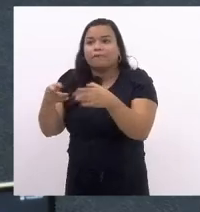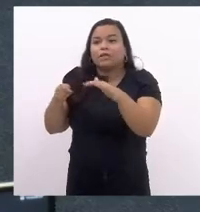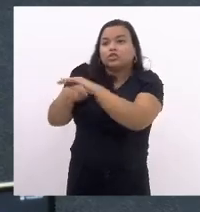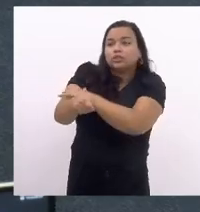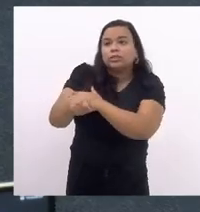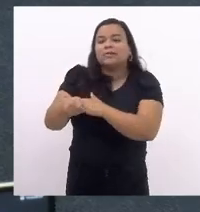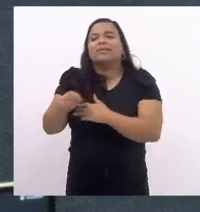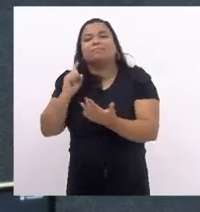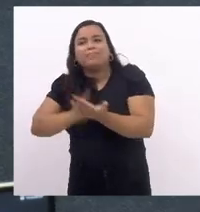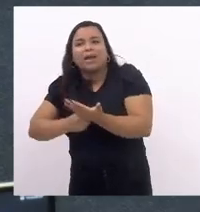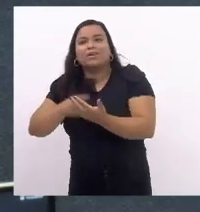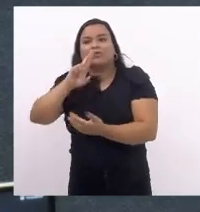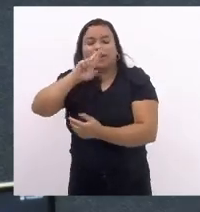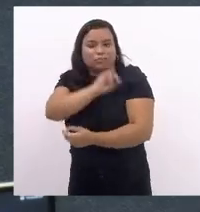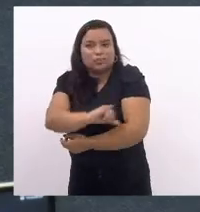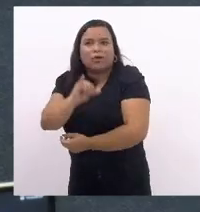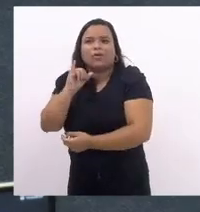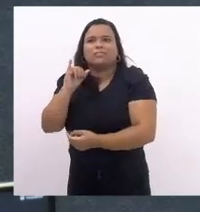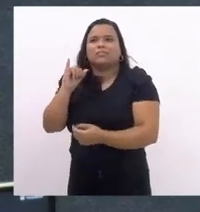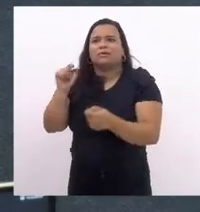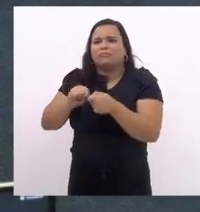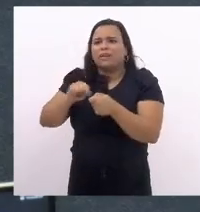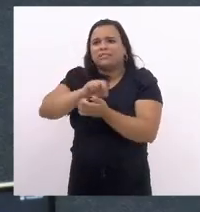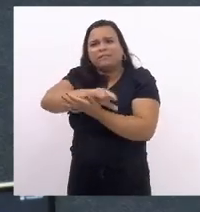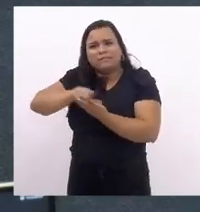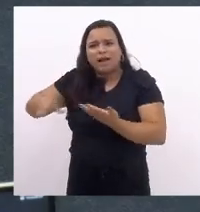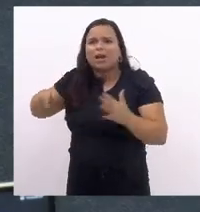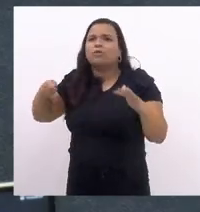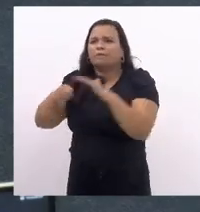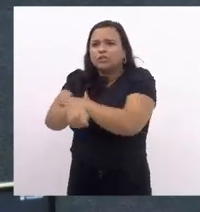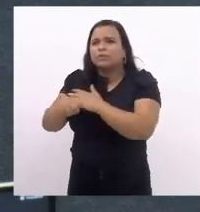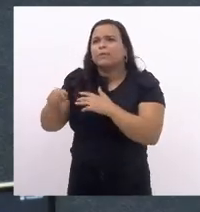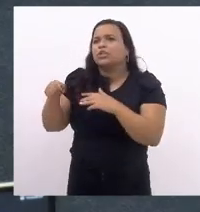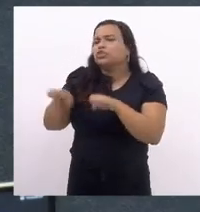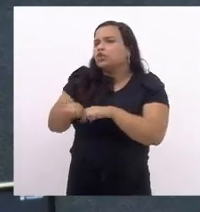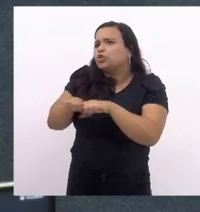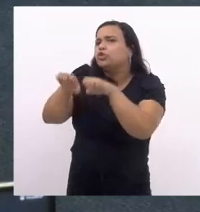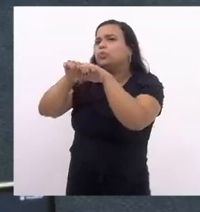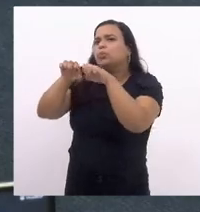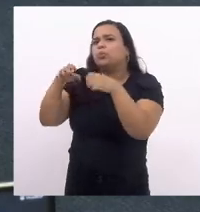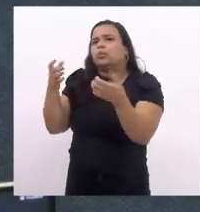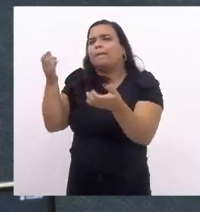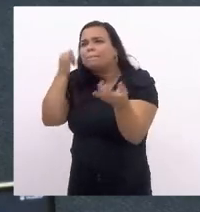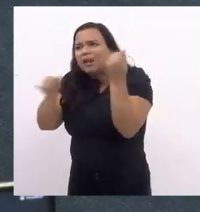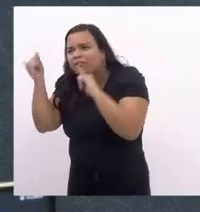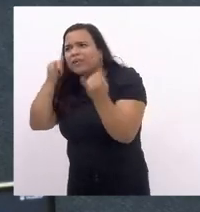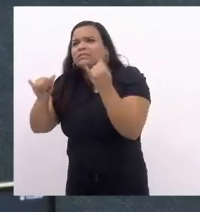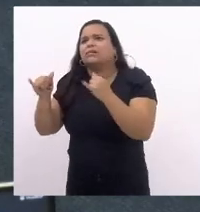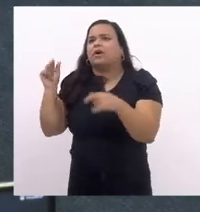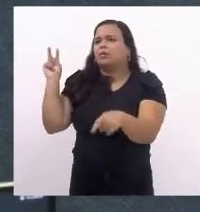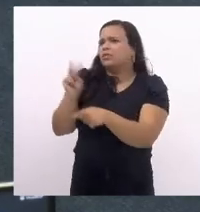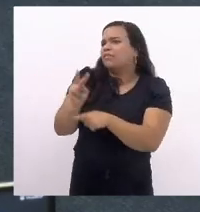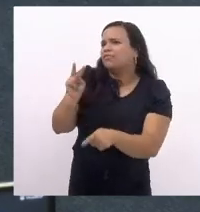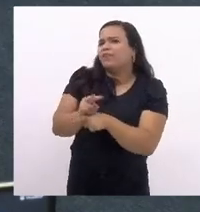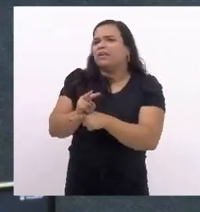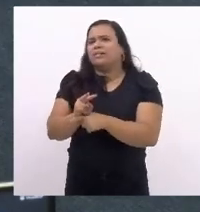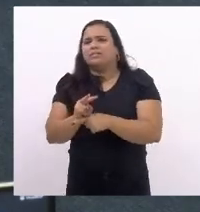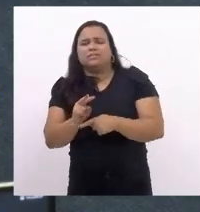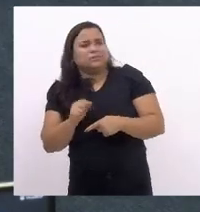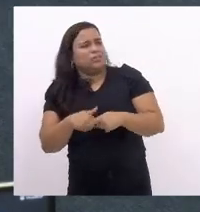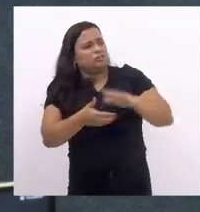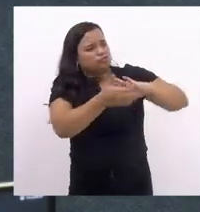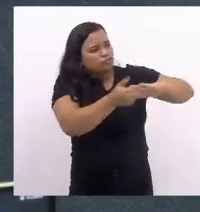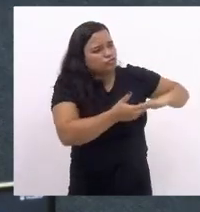fazer, aí sim, investimentos estruturantes em prevenção, em defesa civil, em contenção de encostas, enfim, em